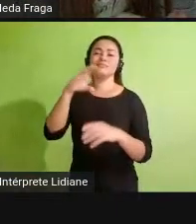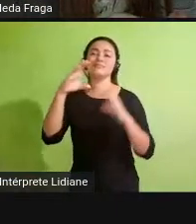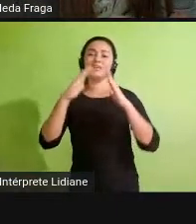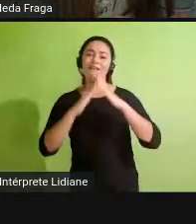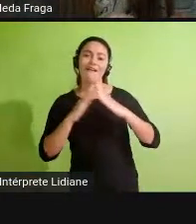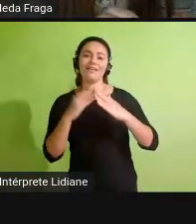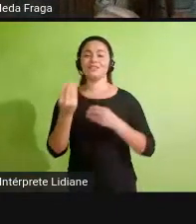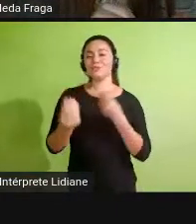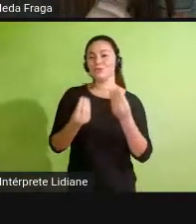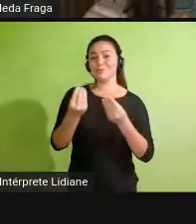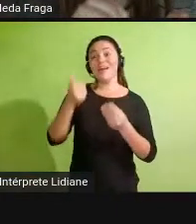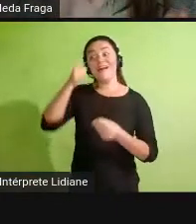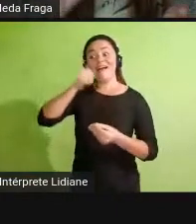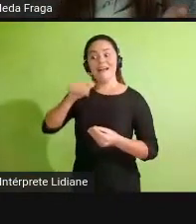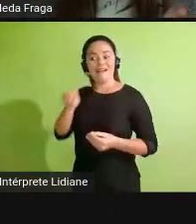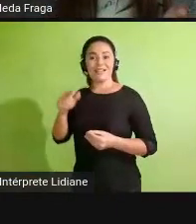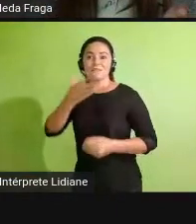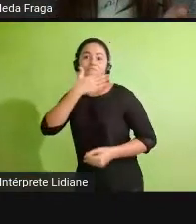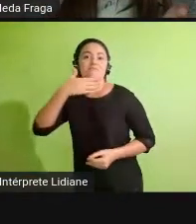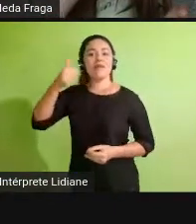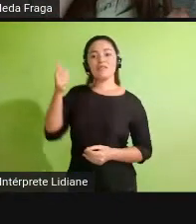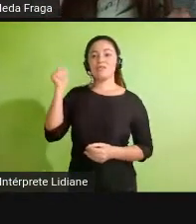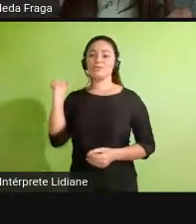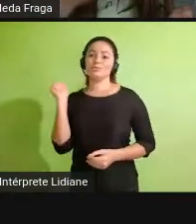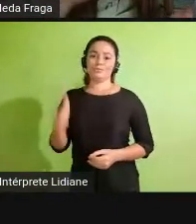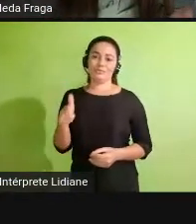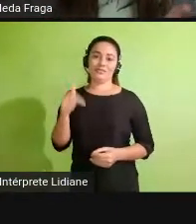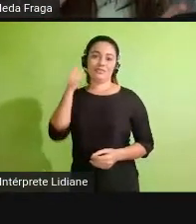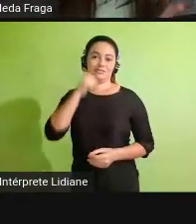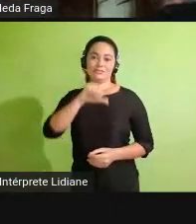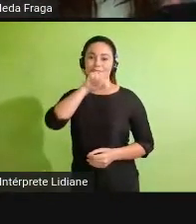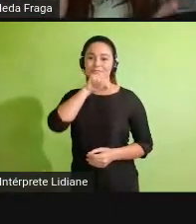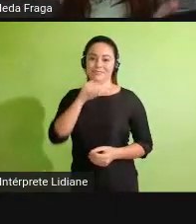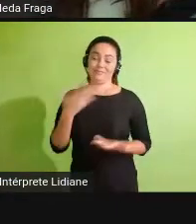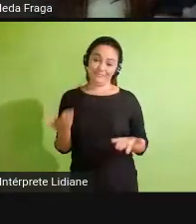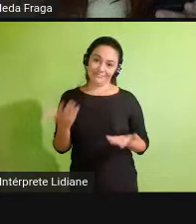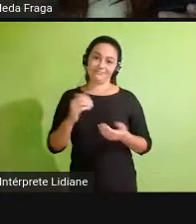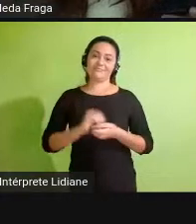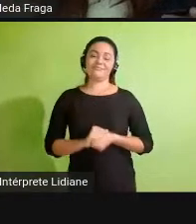E aí, seguindo, nós temos. Quando ela escolhe o caminho do pai